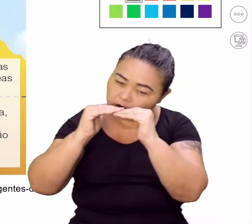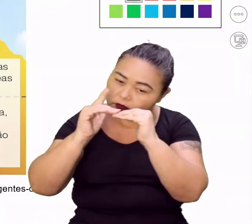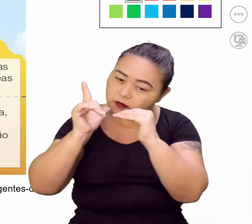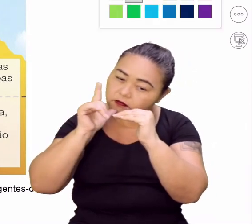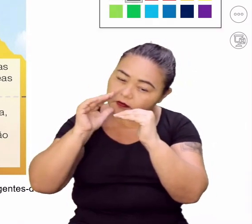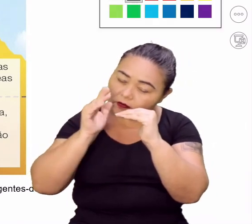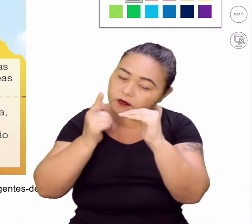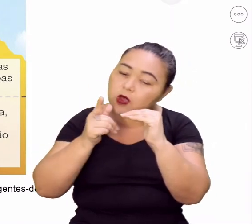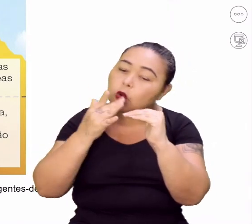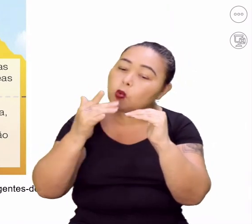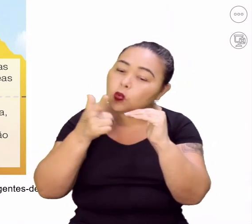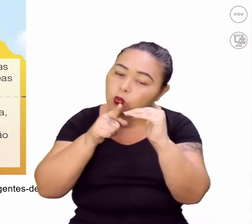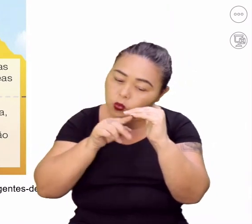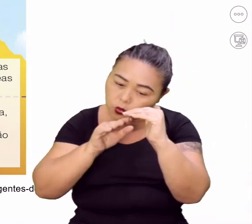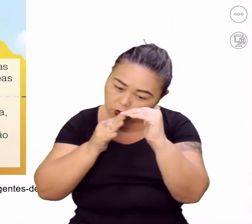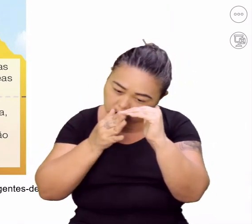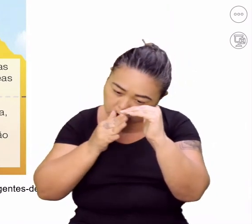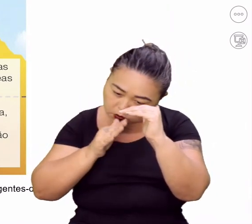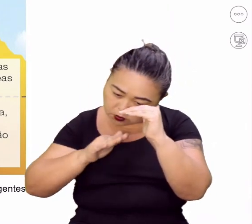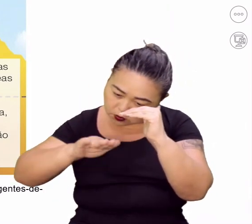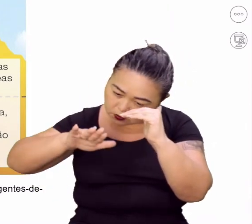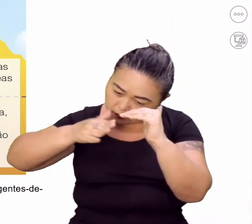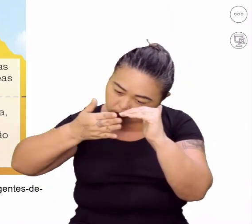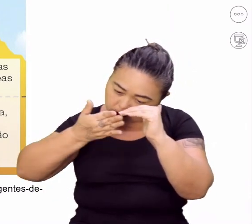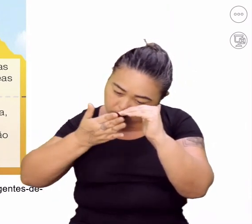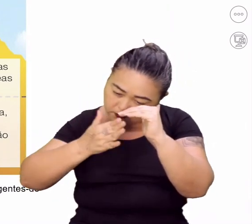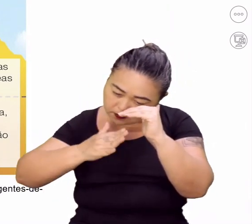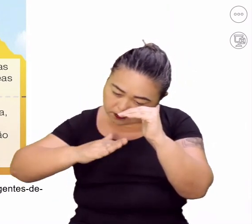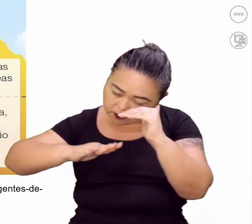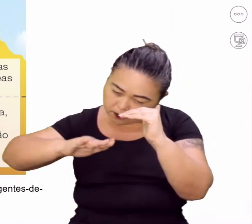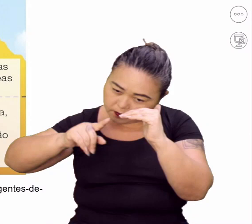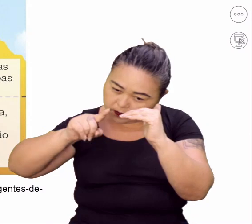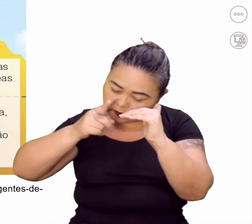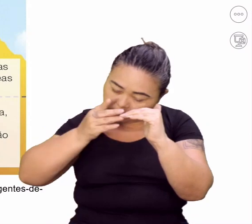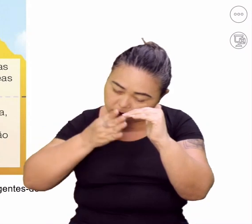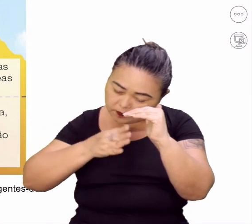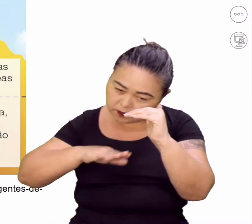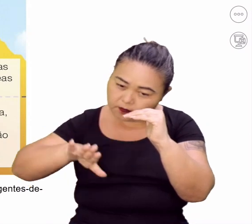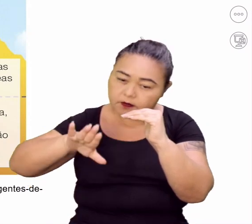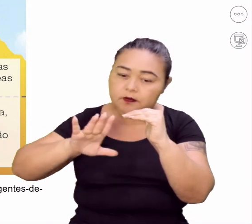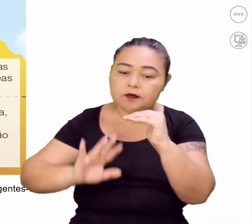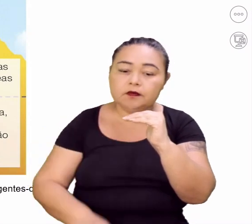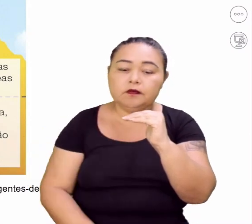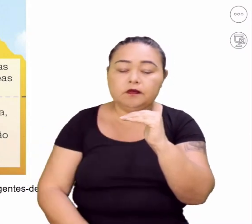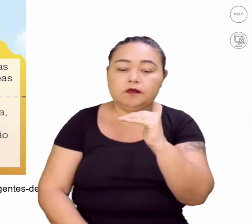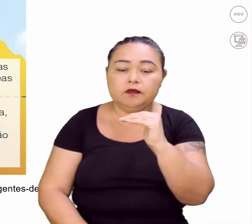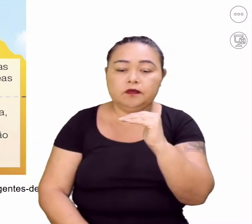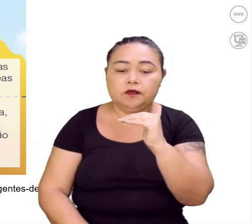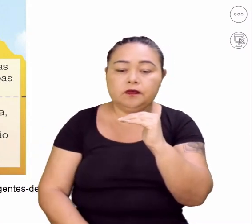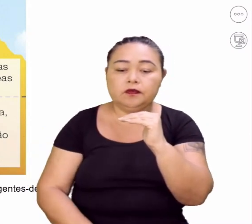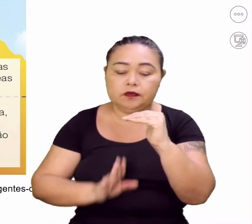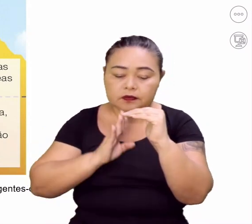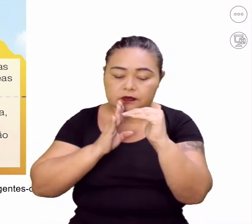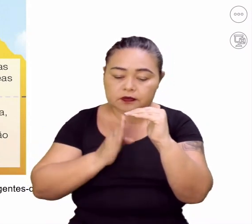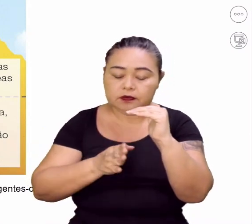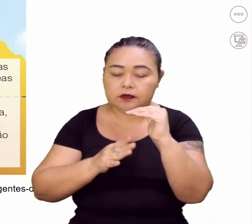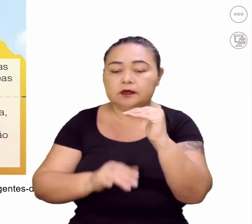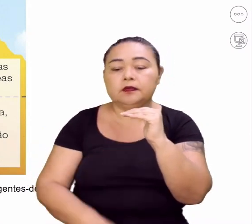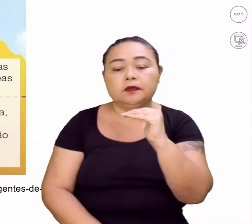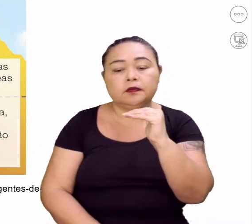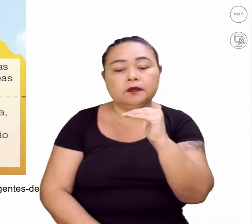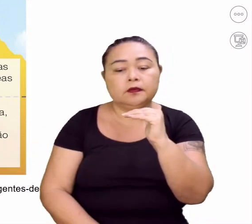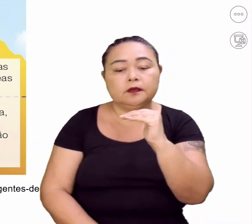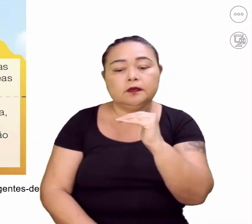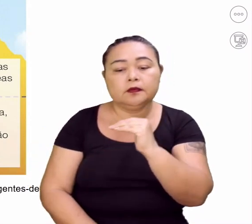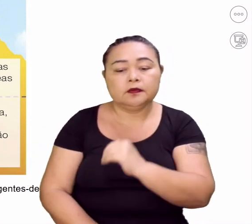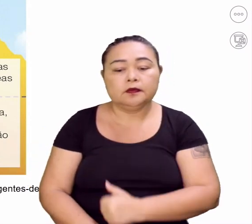vou pintar de outra cor é abaixo do nível do mar, Muito que bem. é absoluta.